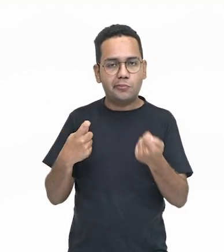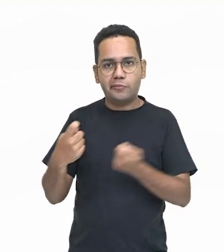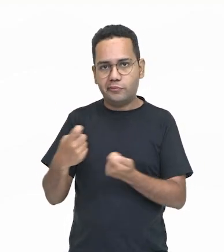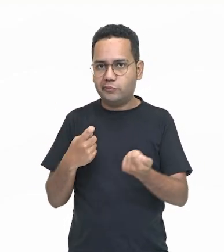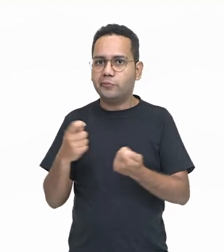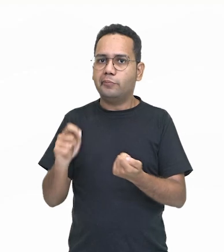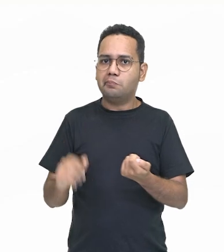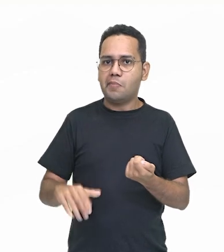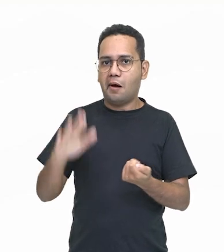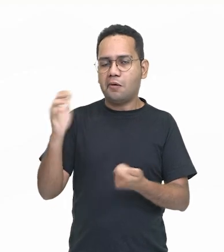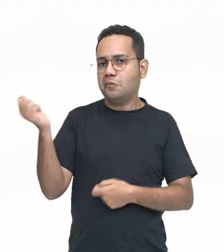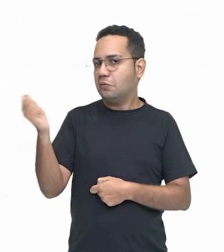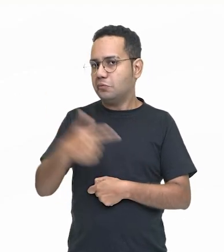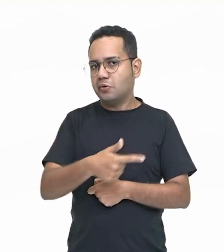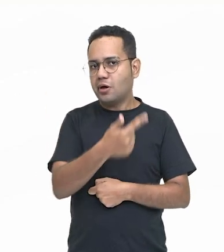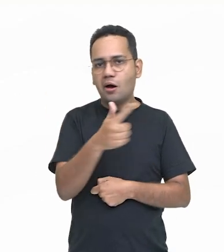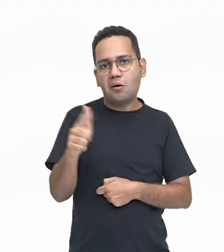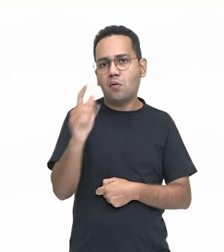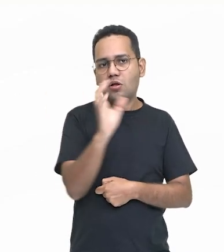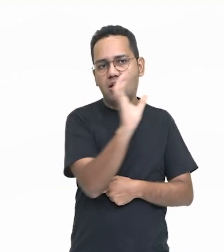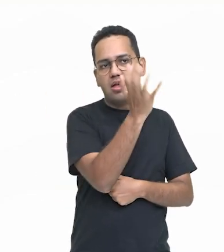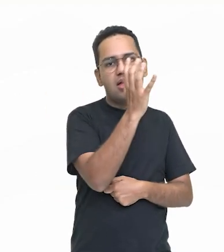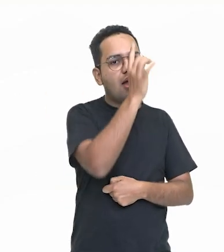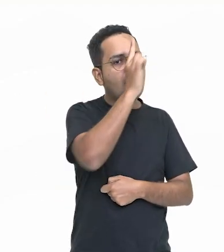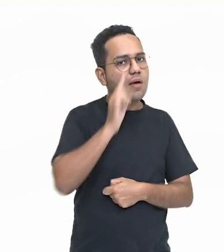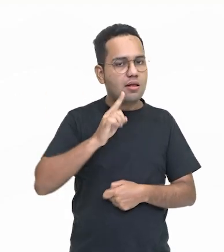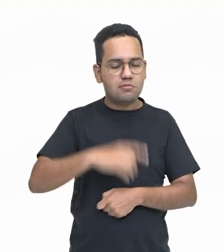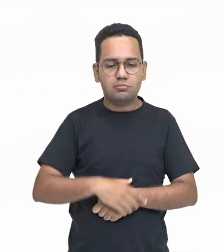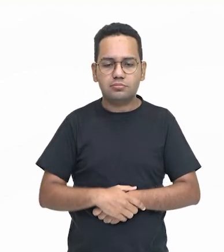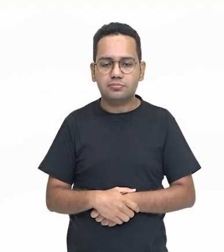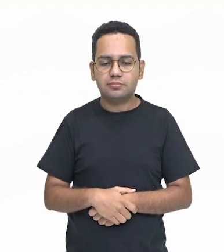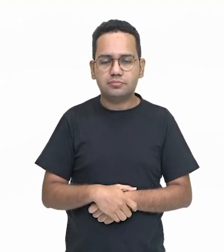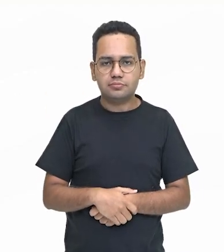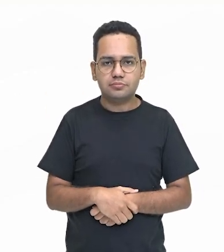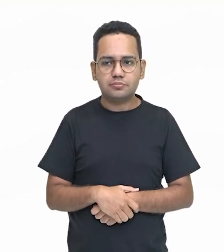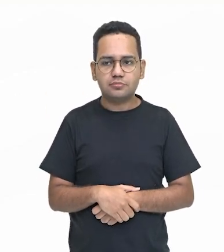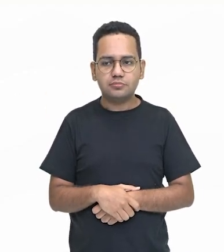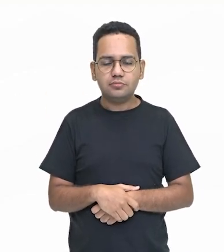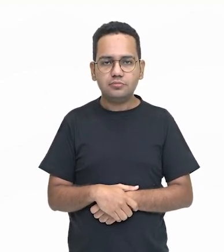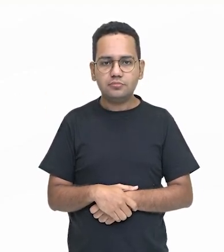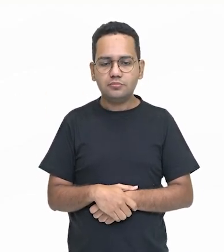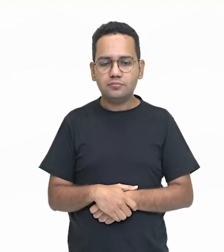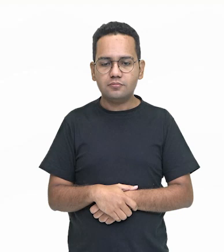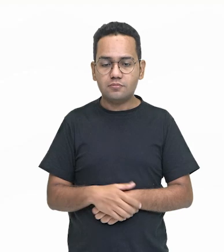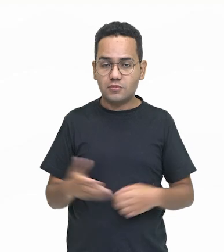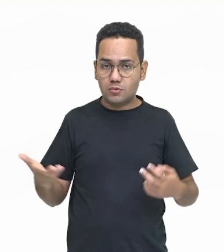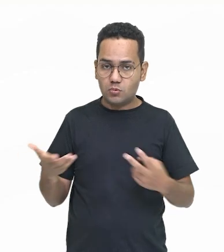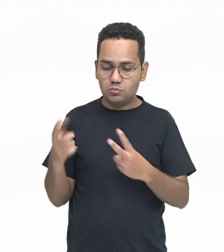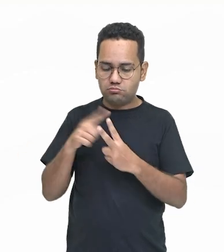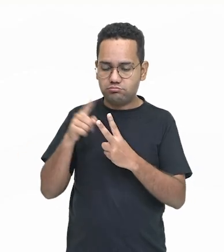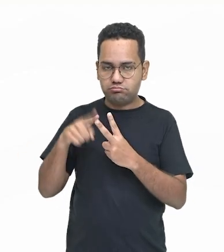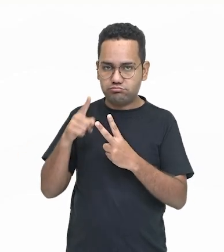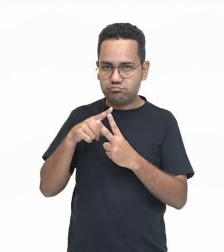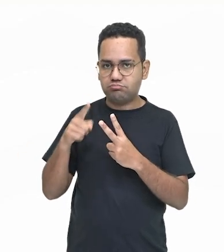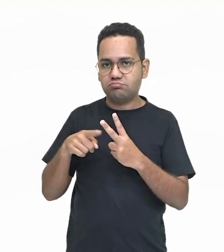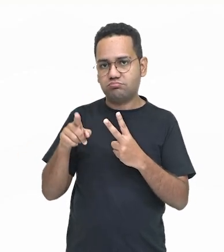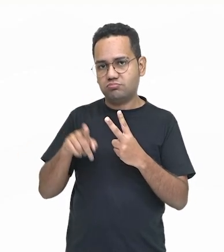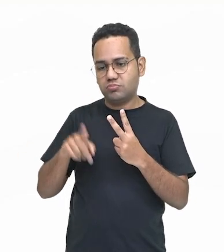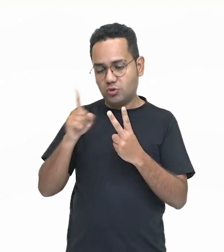as lâmpadas incandescentes e as fluorescentes. Então, nós utilizamos muito hoje as lâmpadas que são de LED.